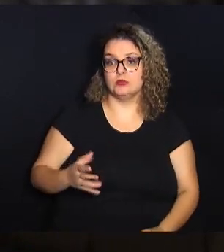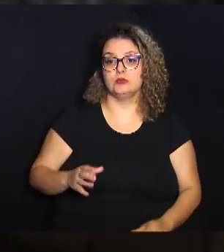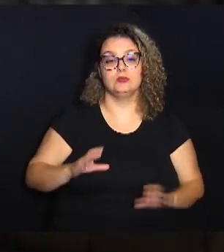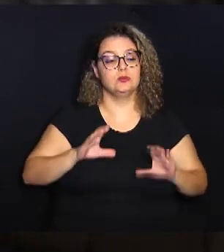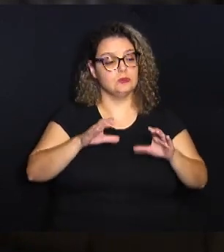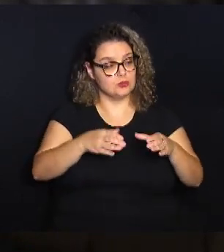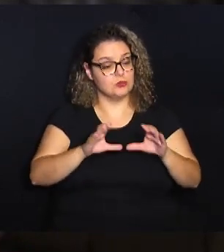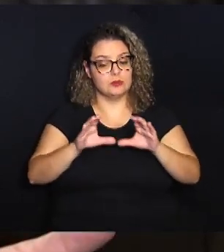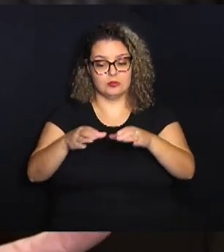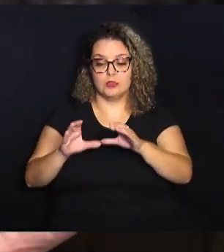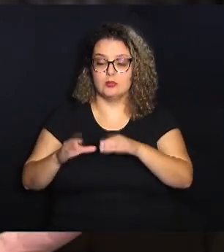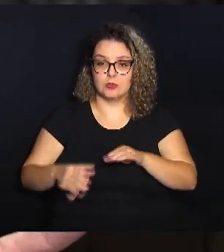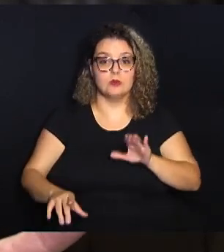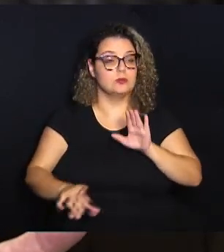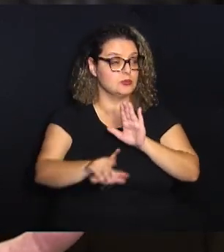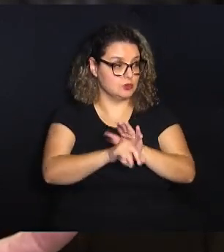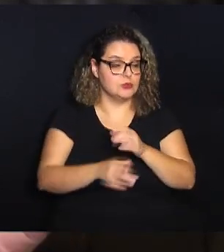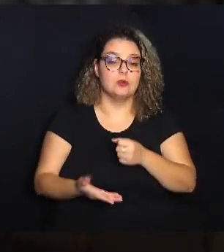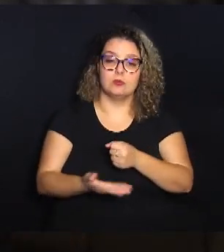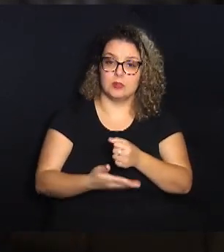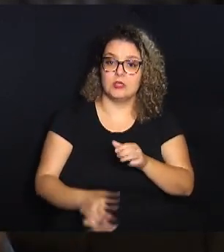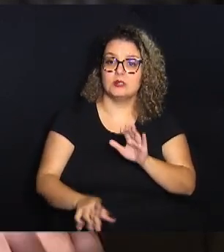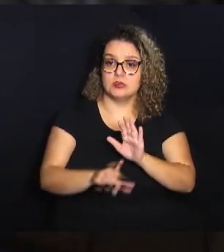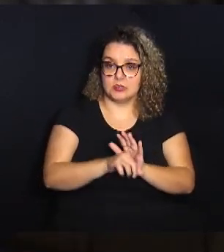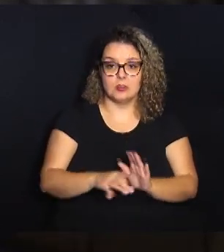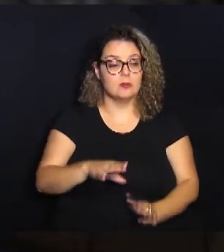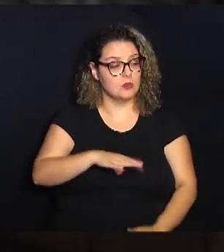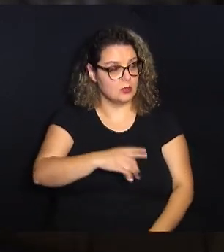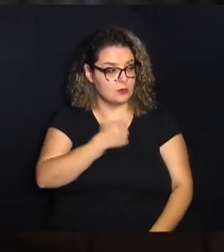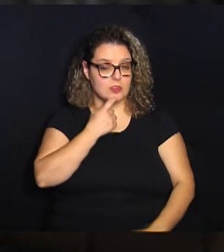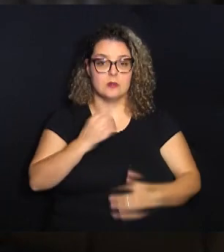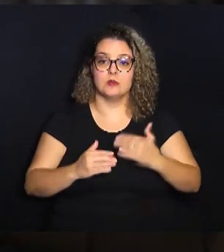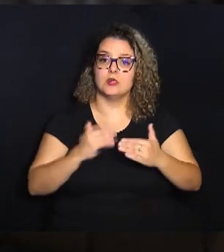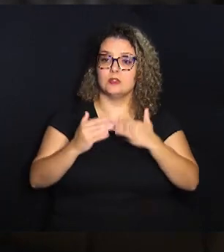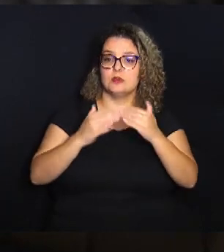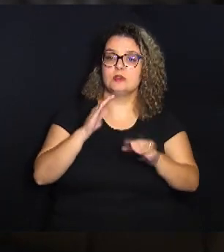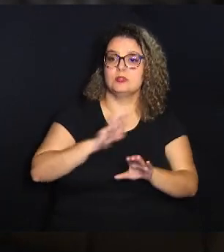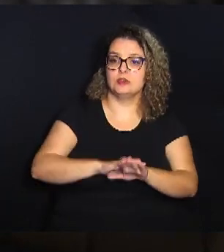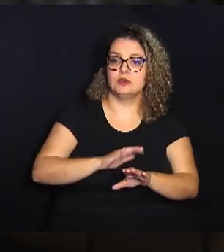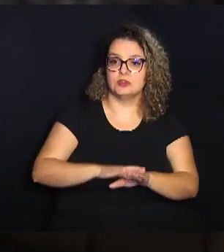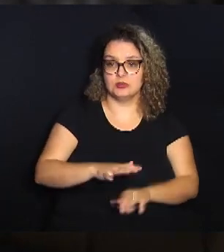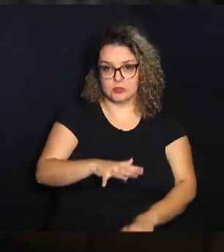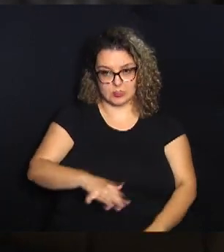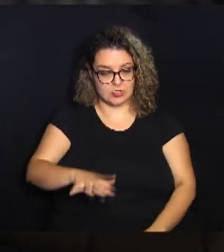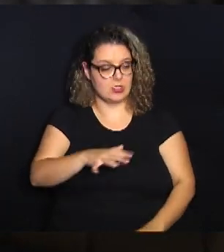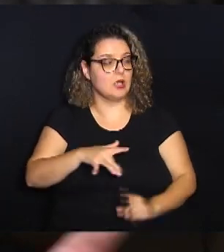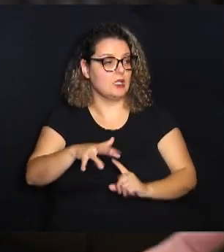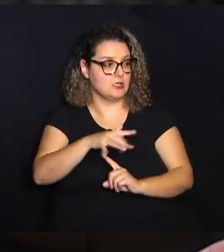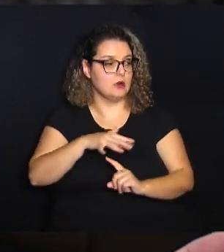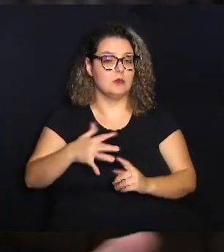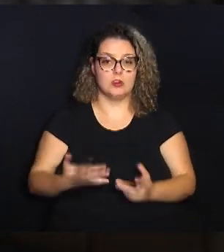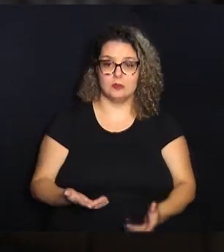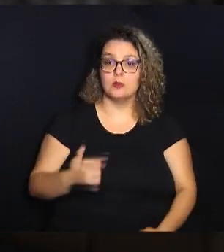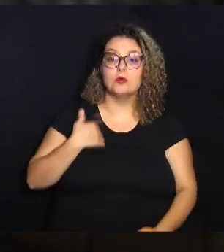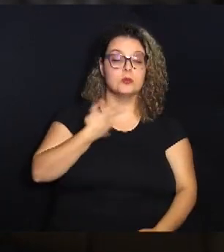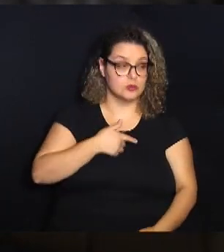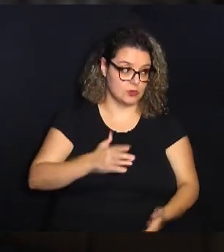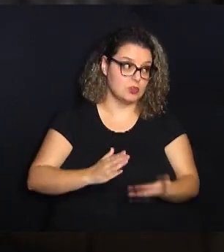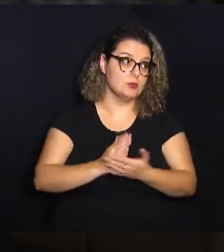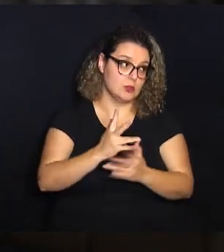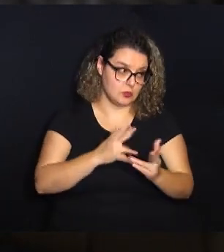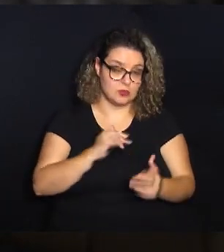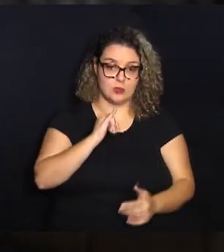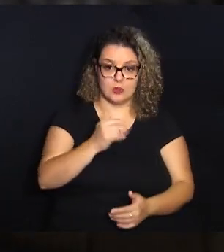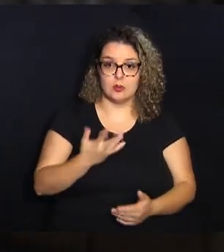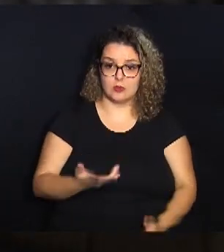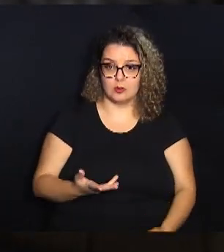de legislação, né, que dá a base legal para Campinas desenvolver as ações na área ambiental. Nós aprovamos, como você